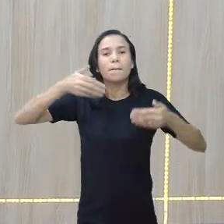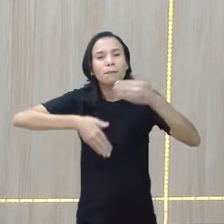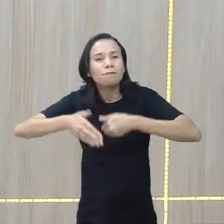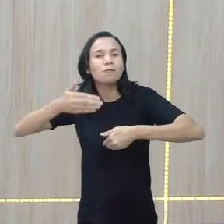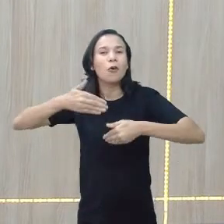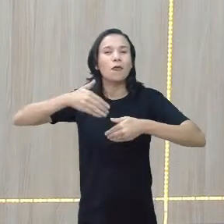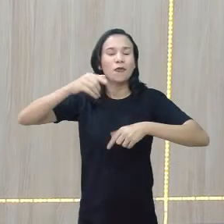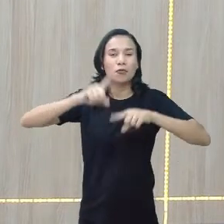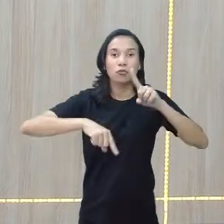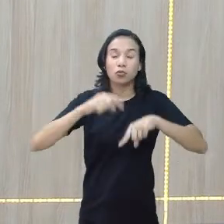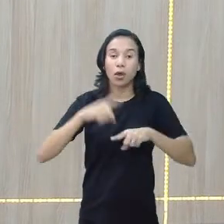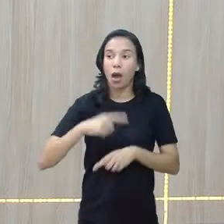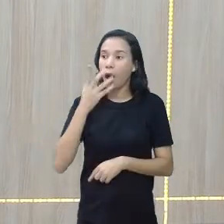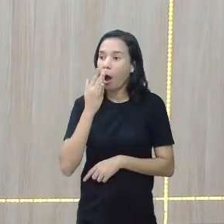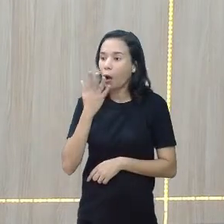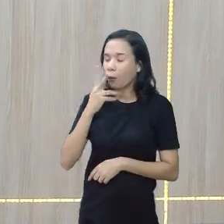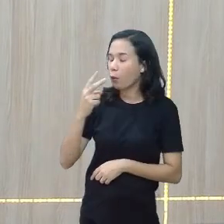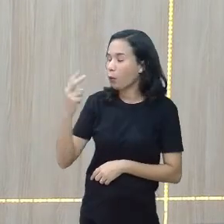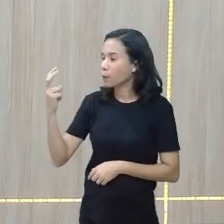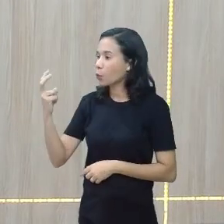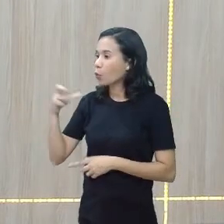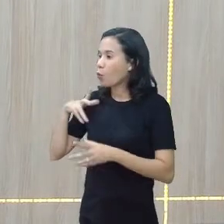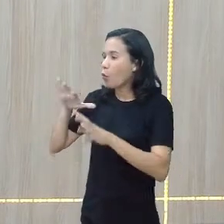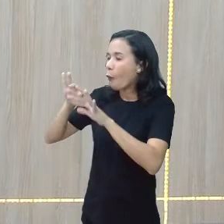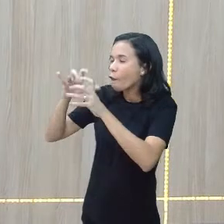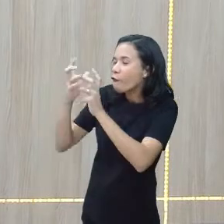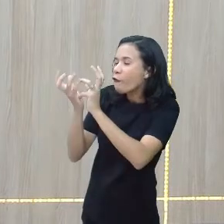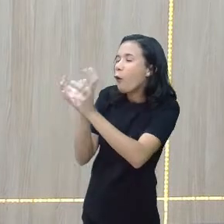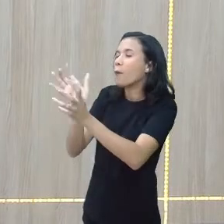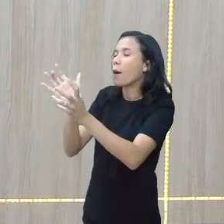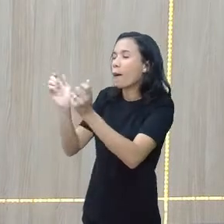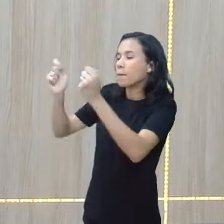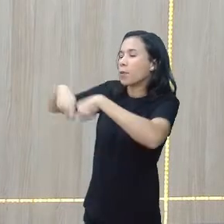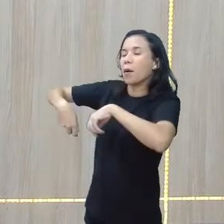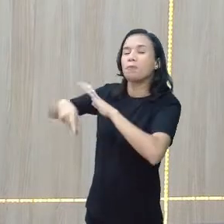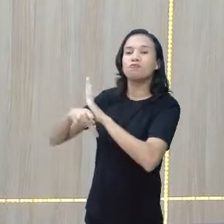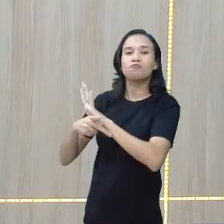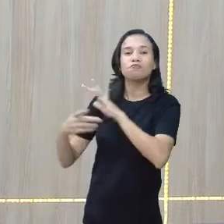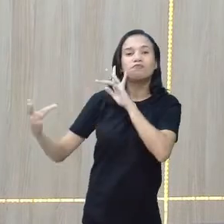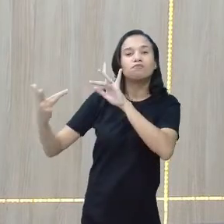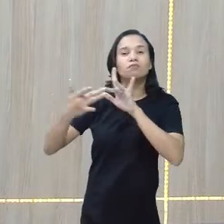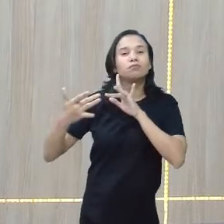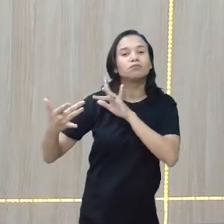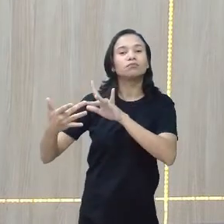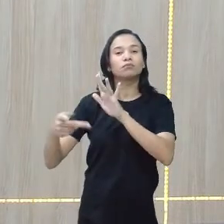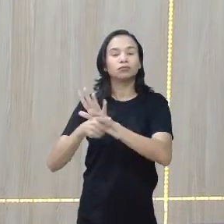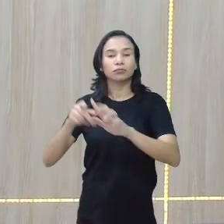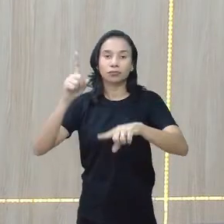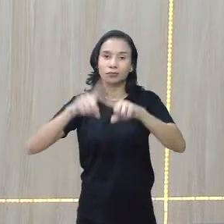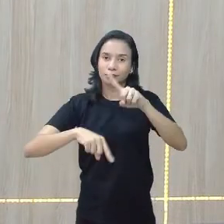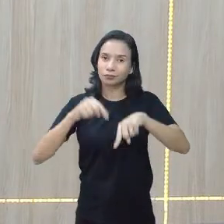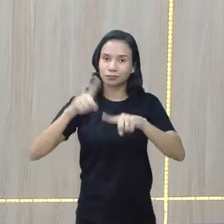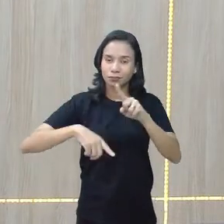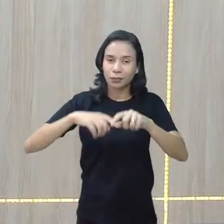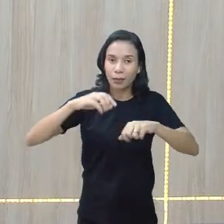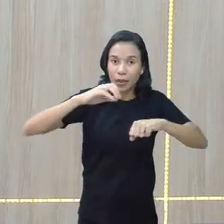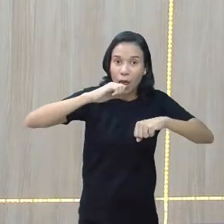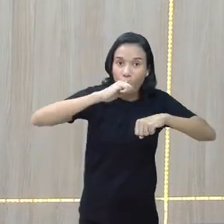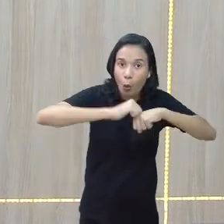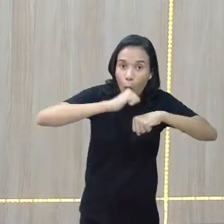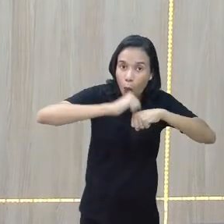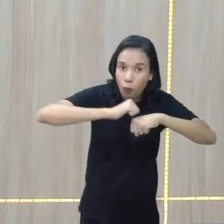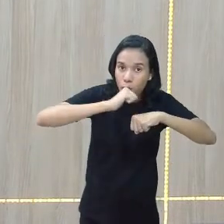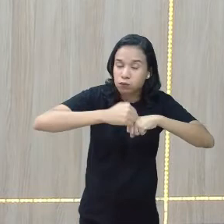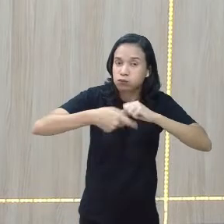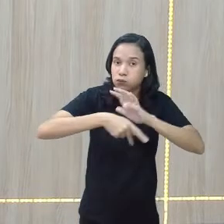sente atraído pelas cores, pelo formato, pela possibilidade de interagir com o material concreto, e